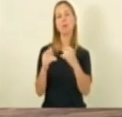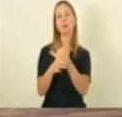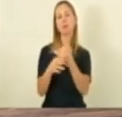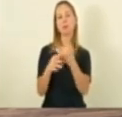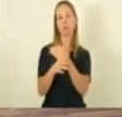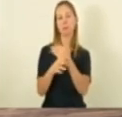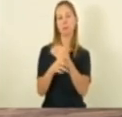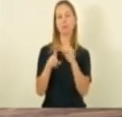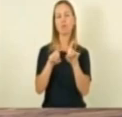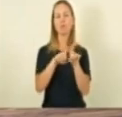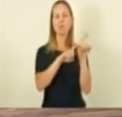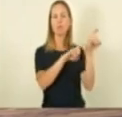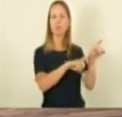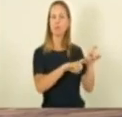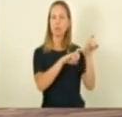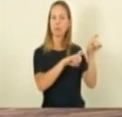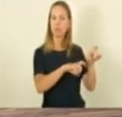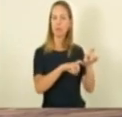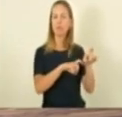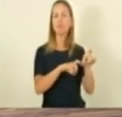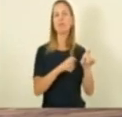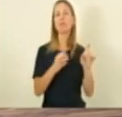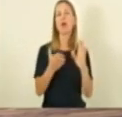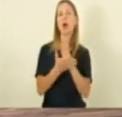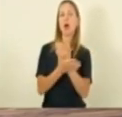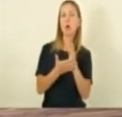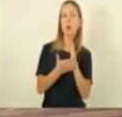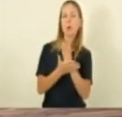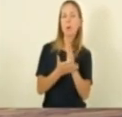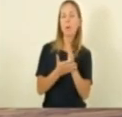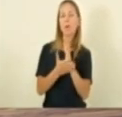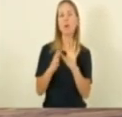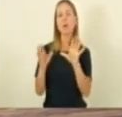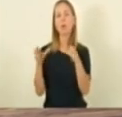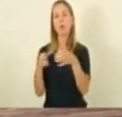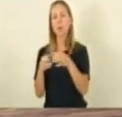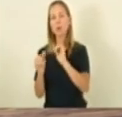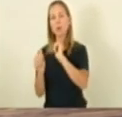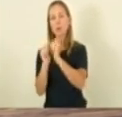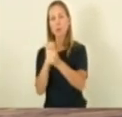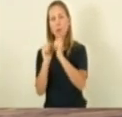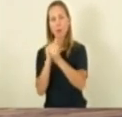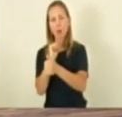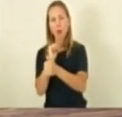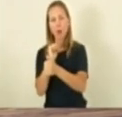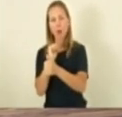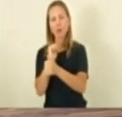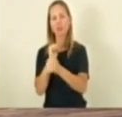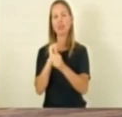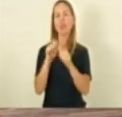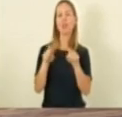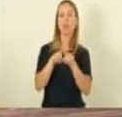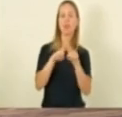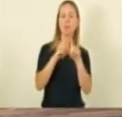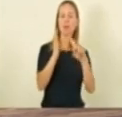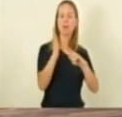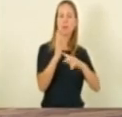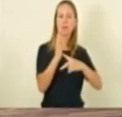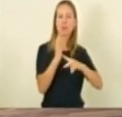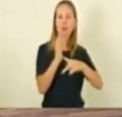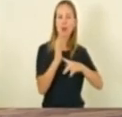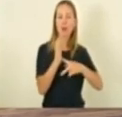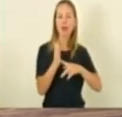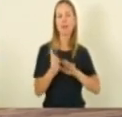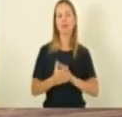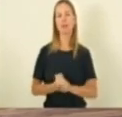algumas entidades de esportes, algumas entidades de classe, alguns sindicatos,